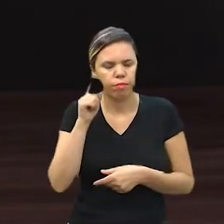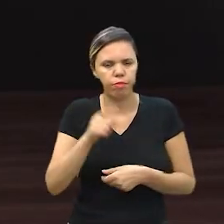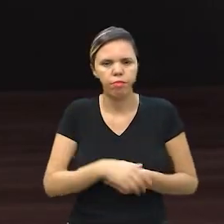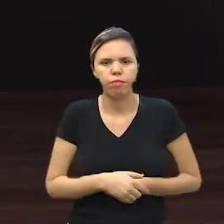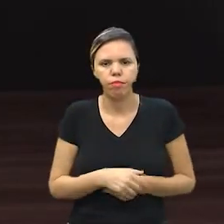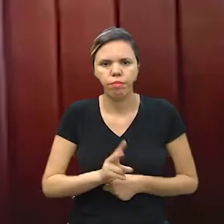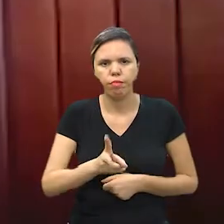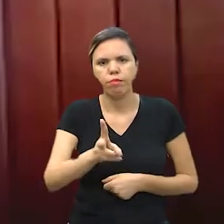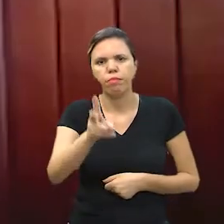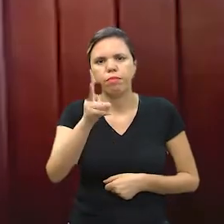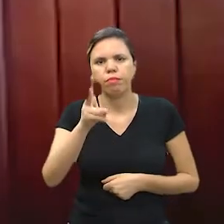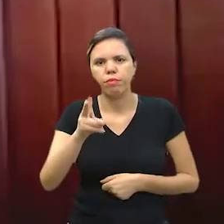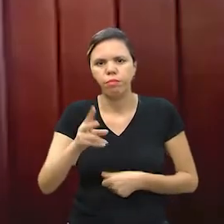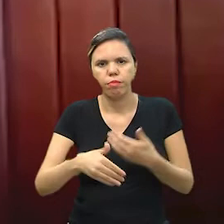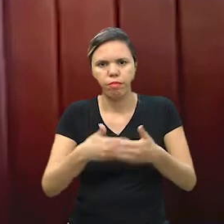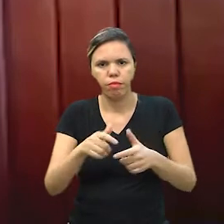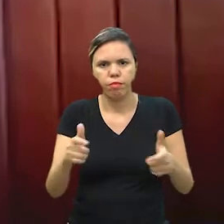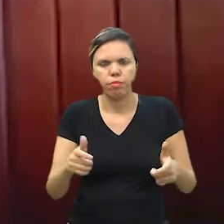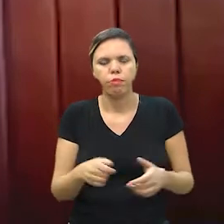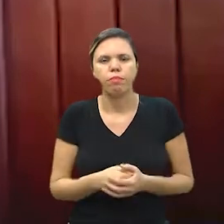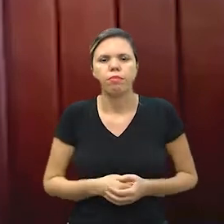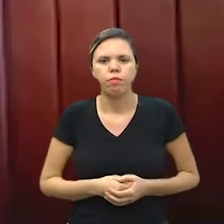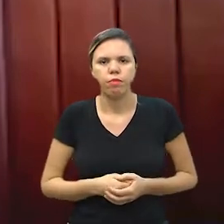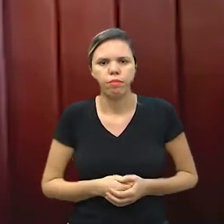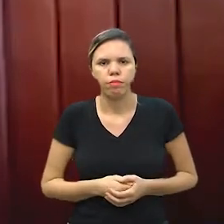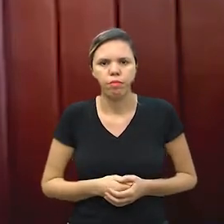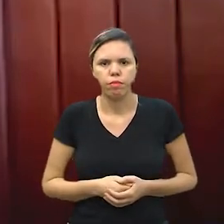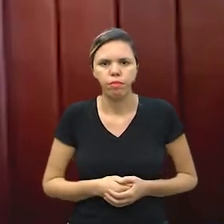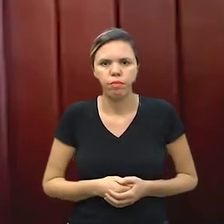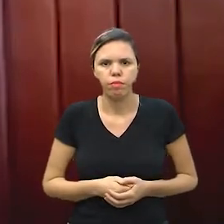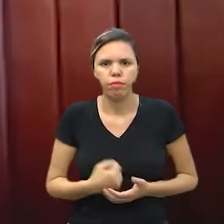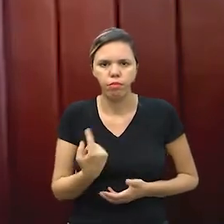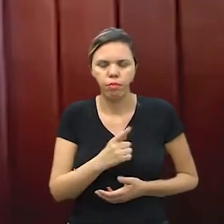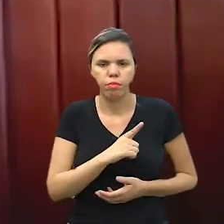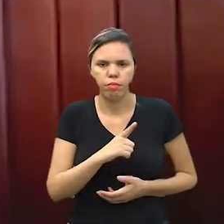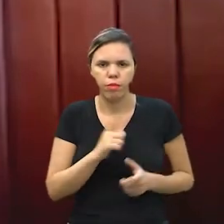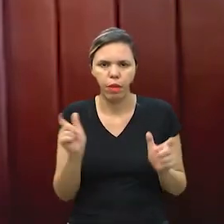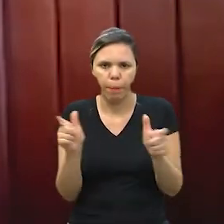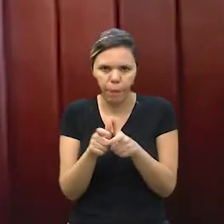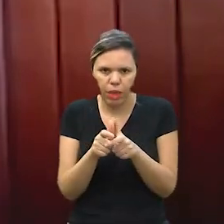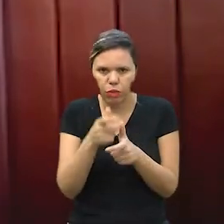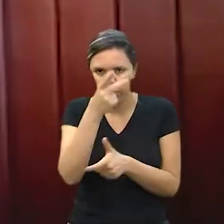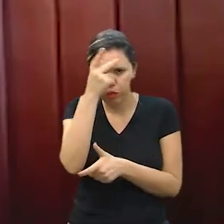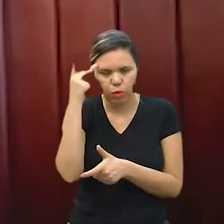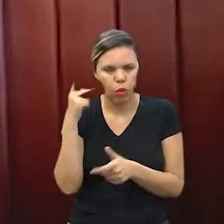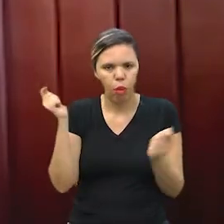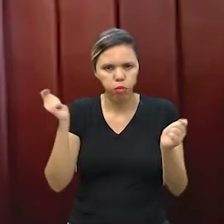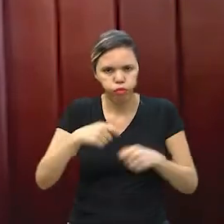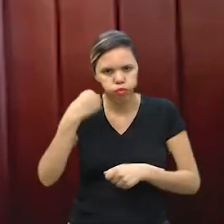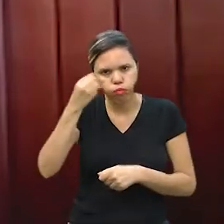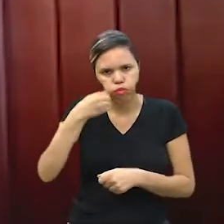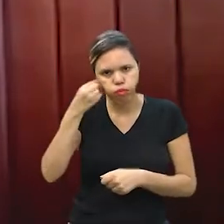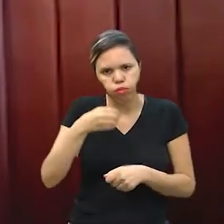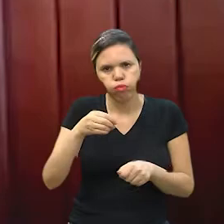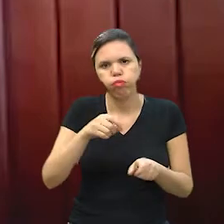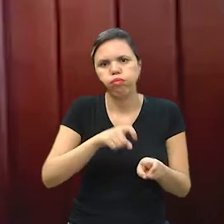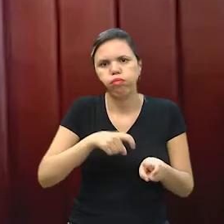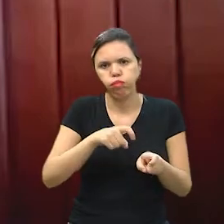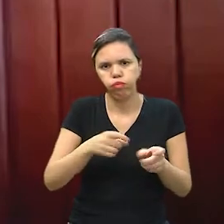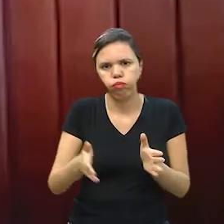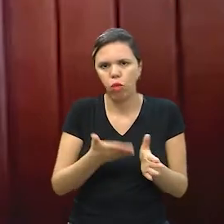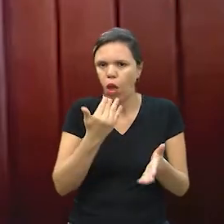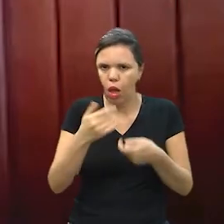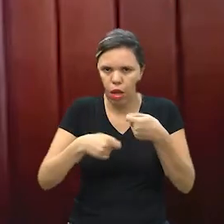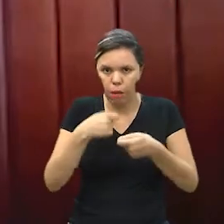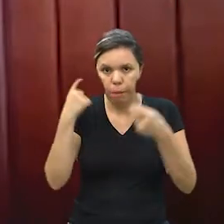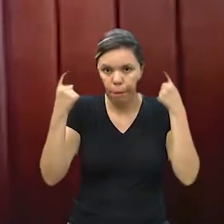para continuar. E cada vez menos, cada vez mais, nós temos menos pessoas com essa capacidade de produzir o alimento. Então, isso é algo que